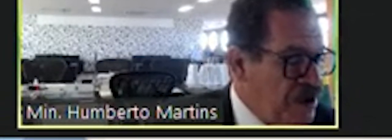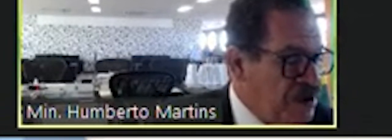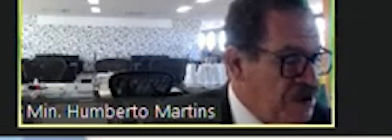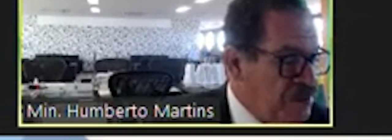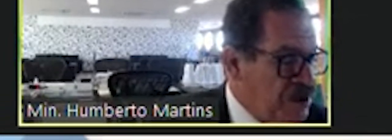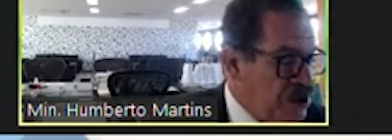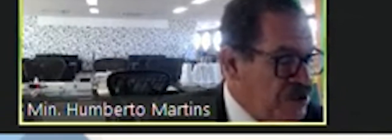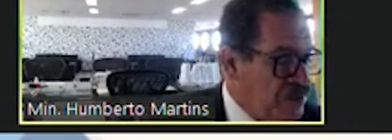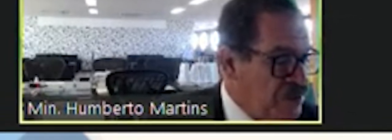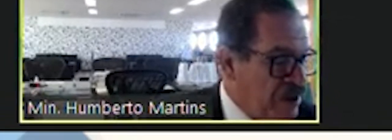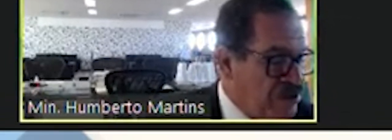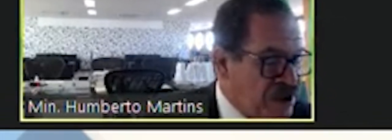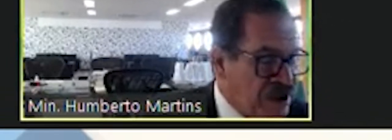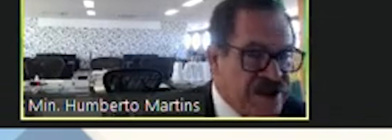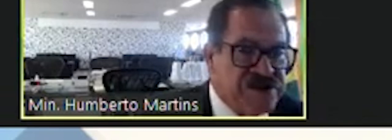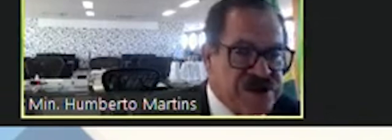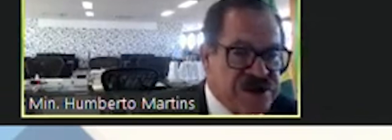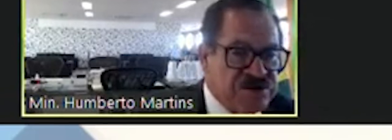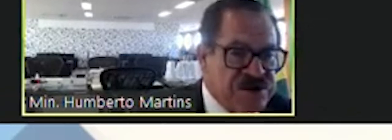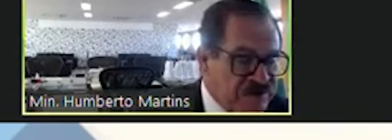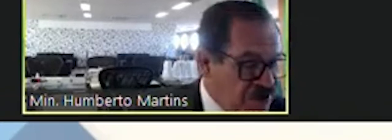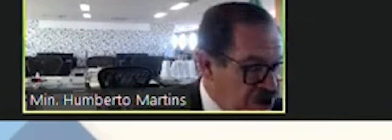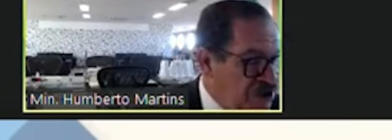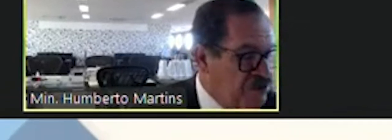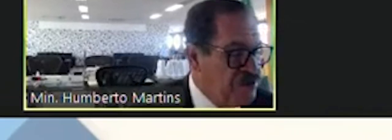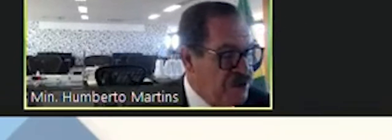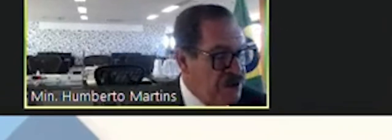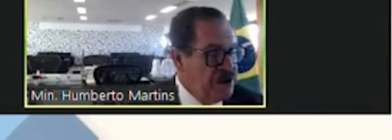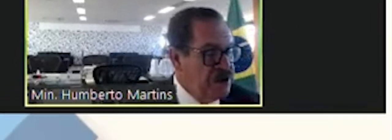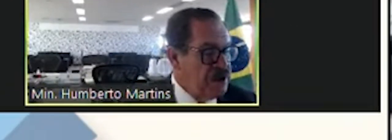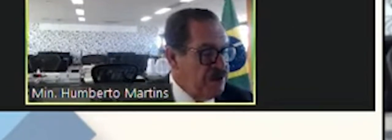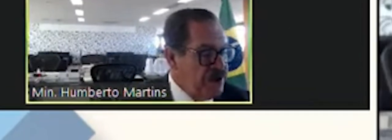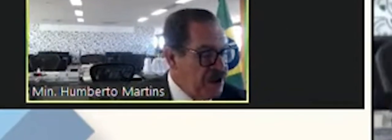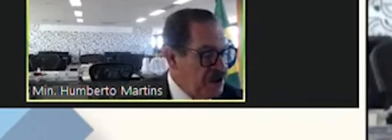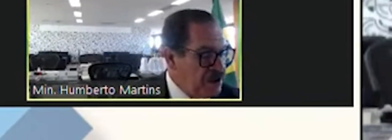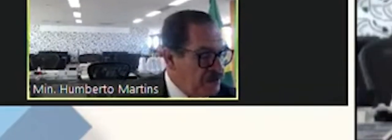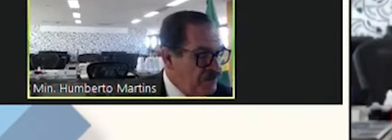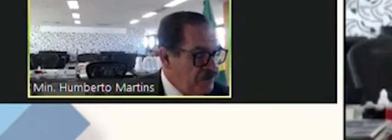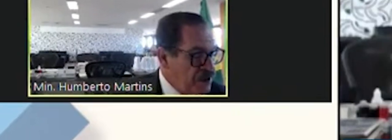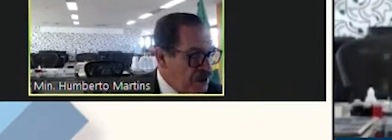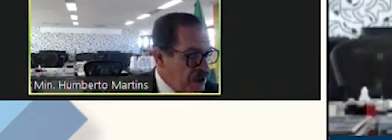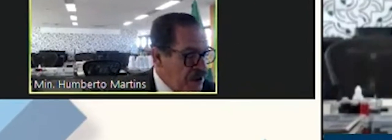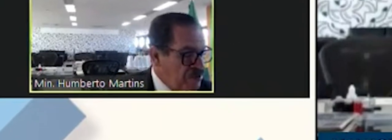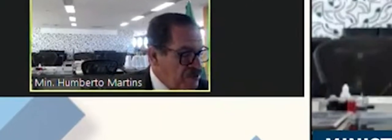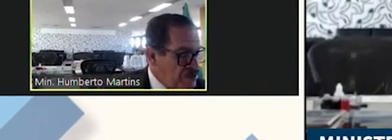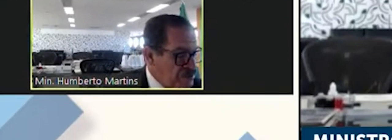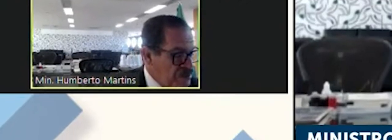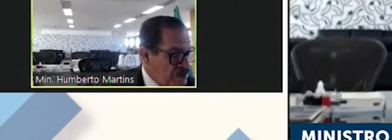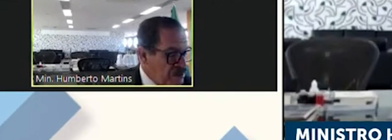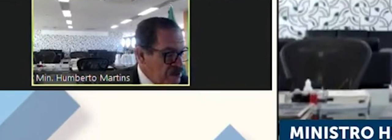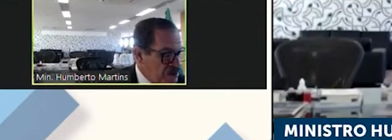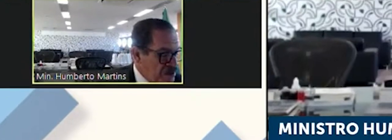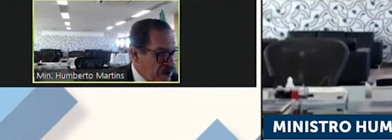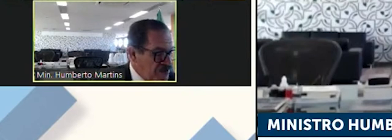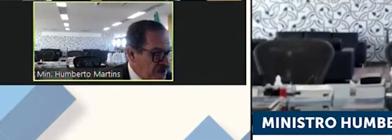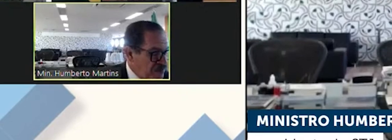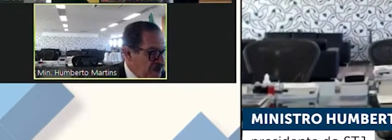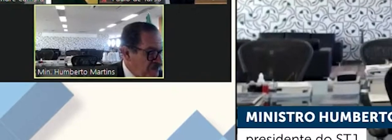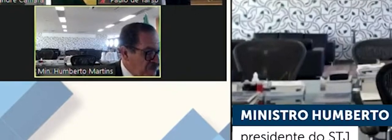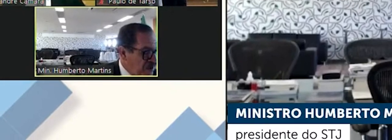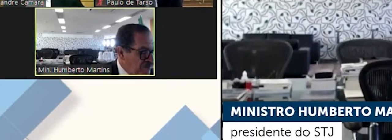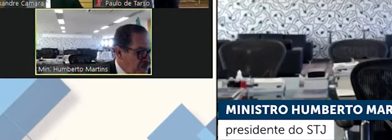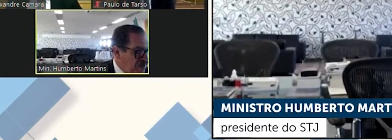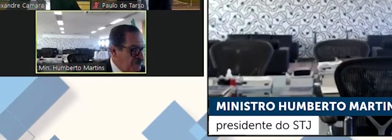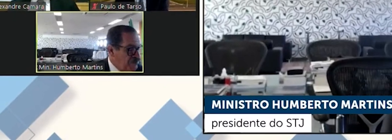IRDR, essa ferramenta processual foi criada com o novo Código de Processo Civil em 2015 para uniformizar entendimentos